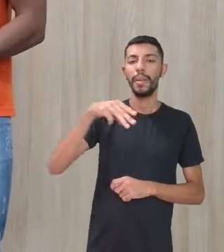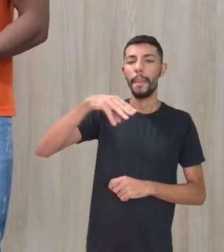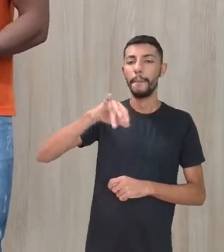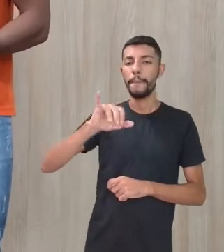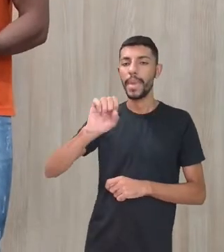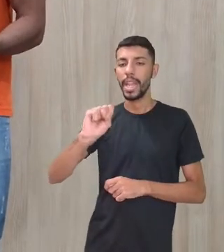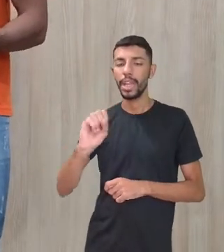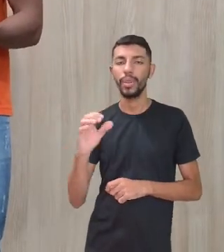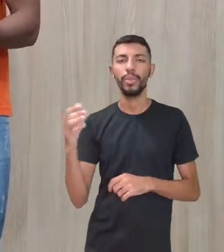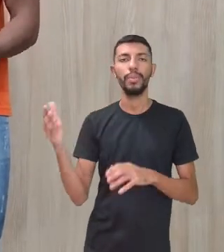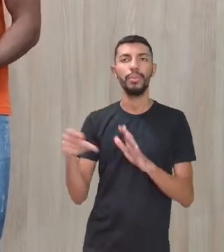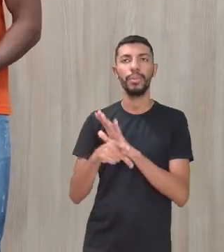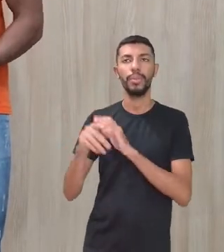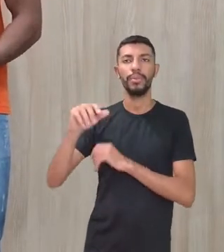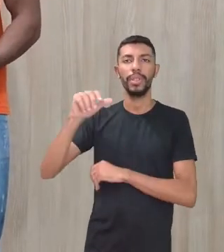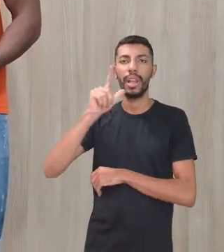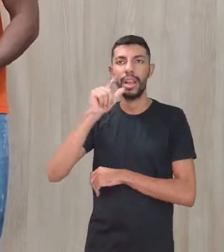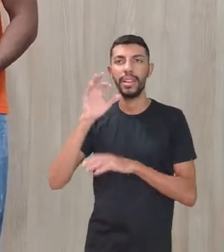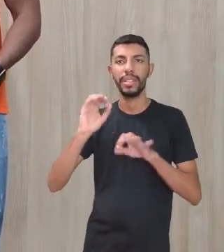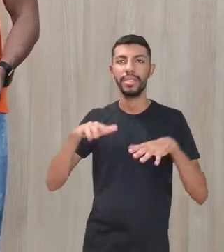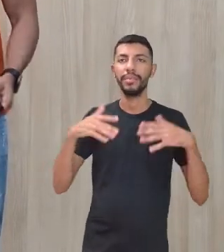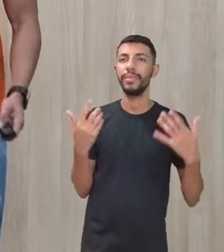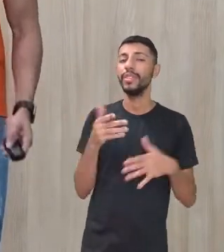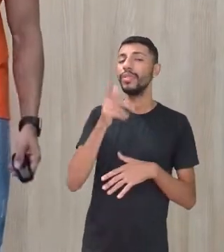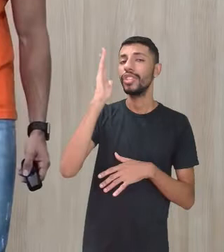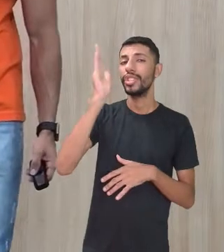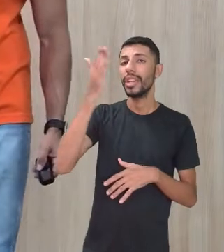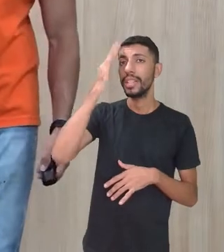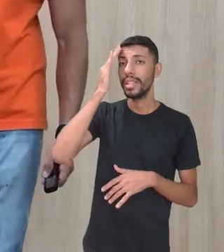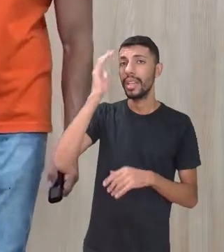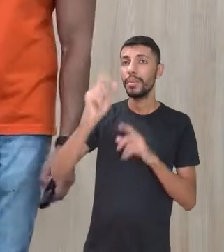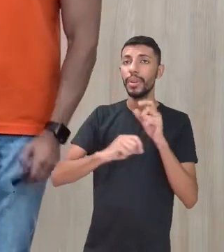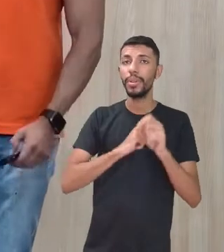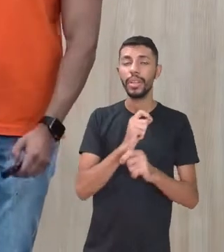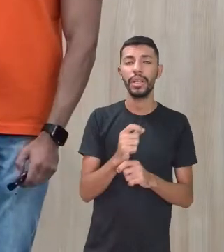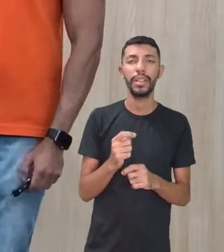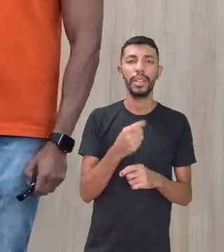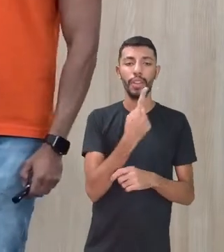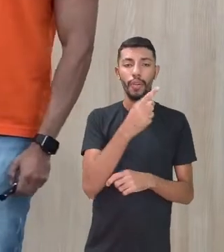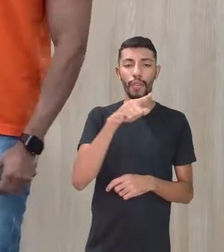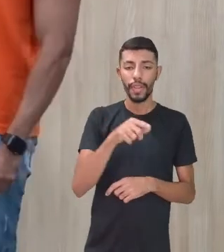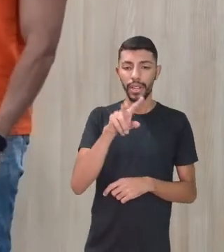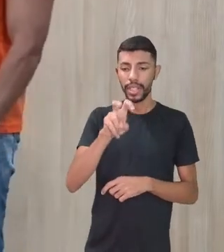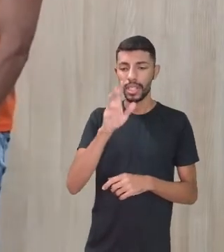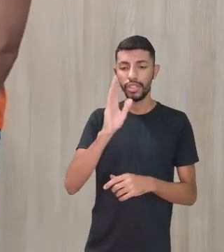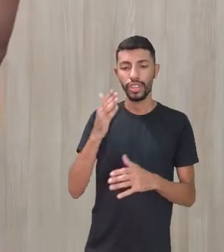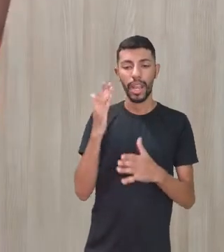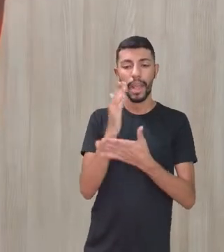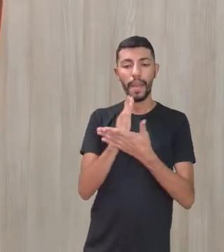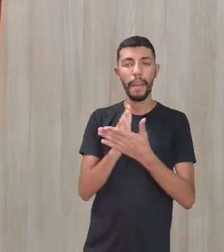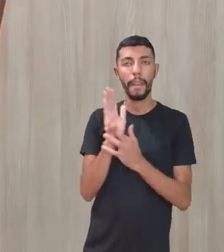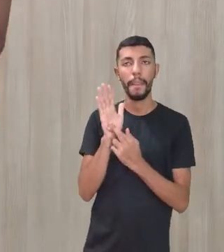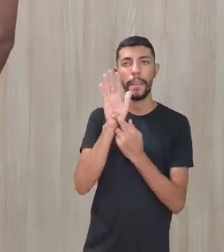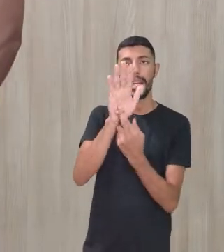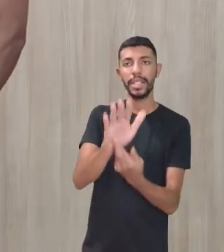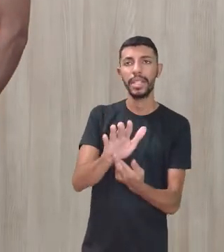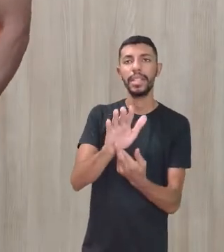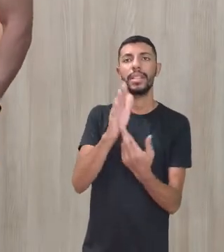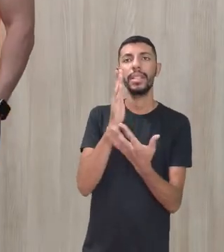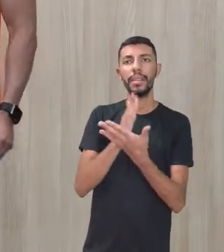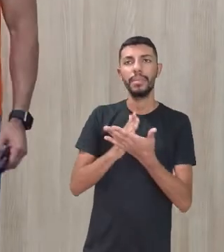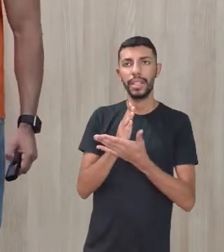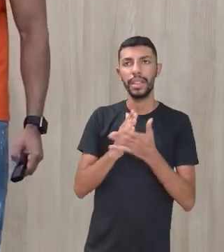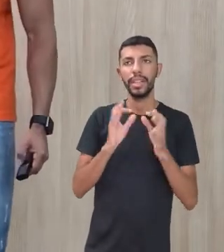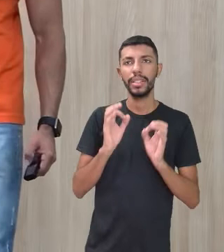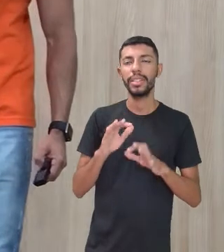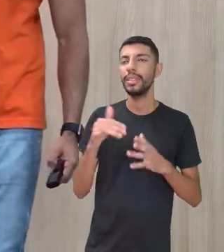parte decimal aí, esse 0,5, representa a metade de 1 litro. Mesma ideia para o dinheiro.